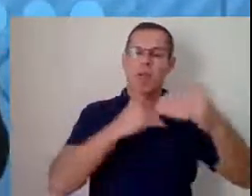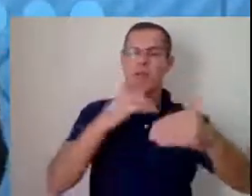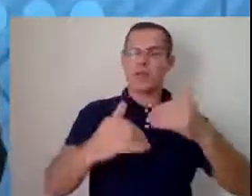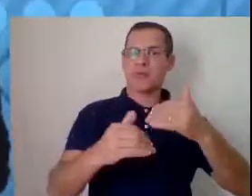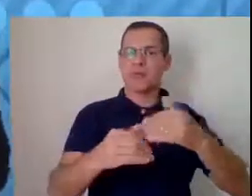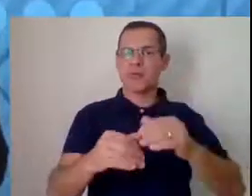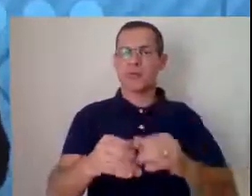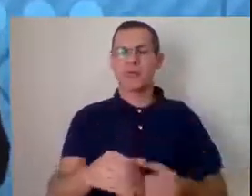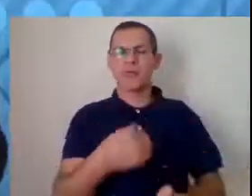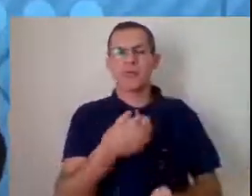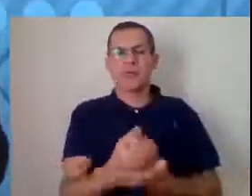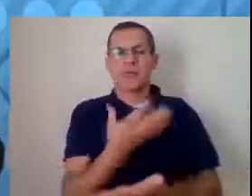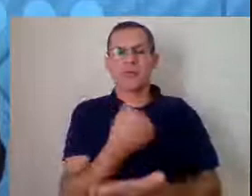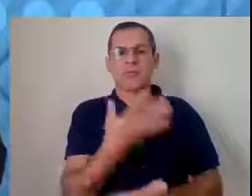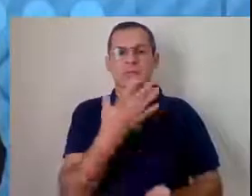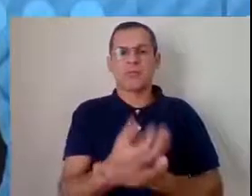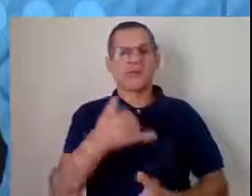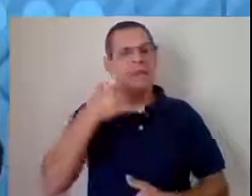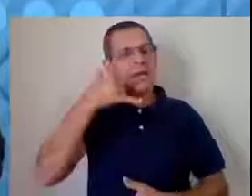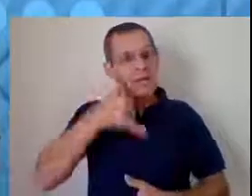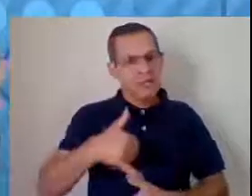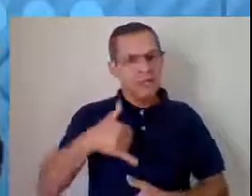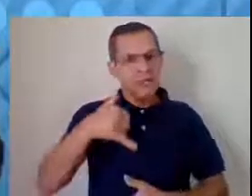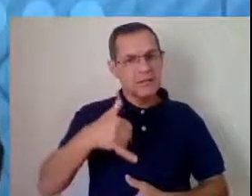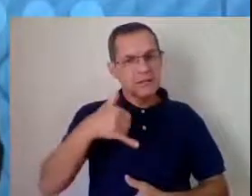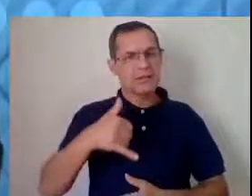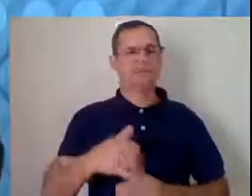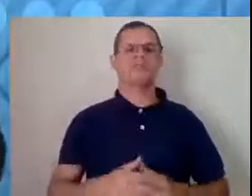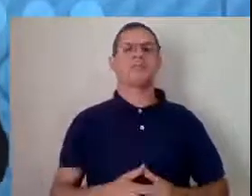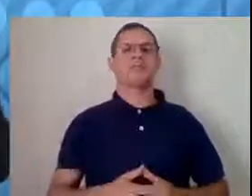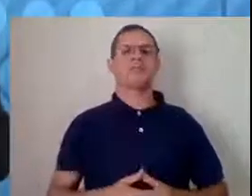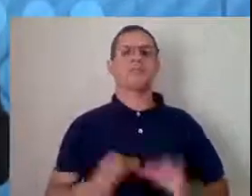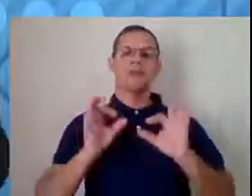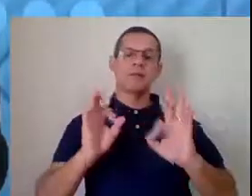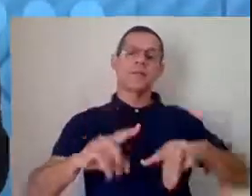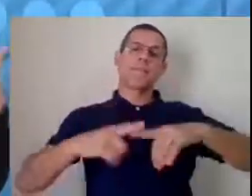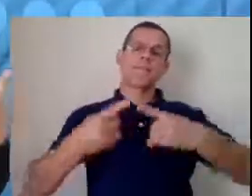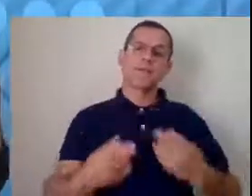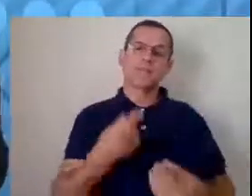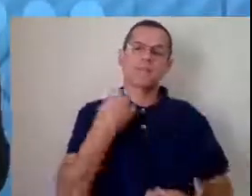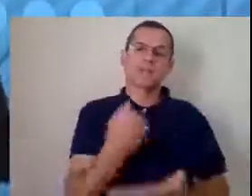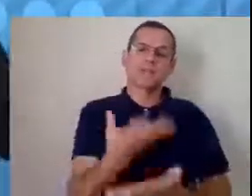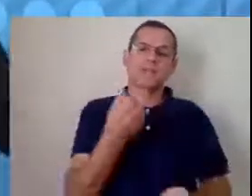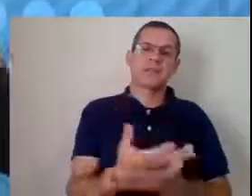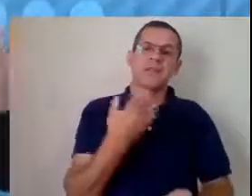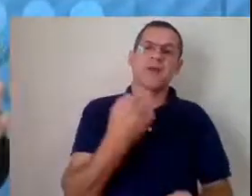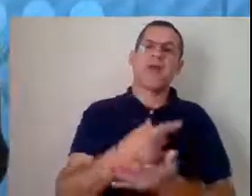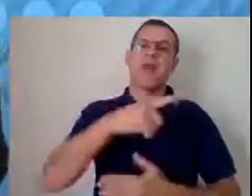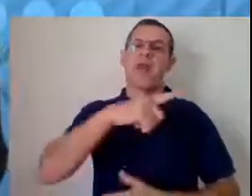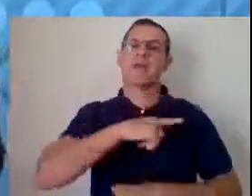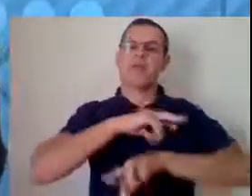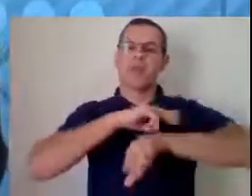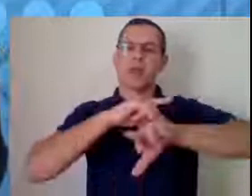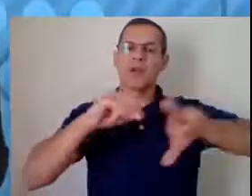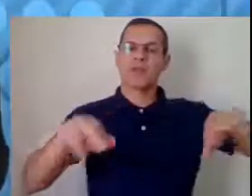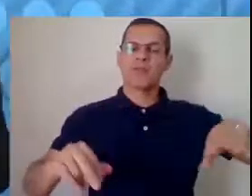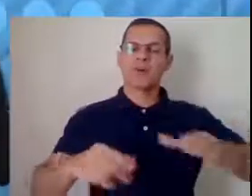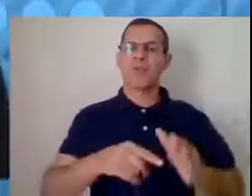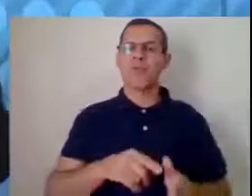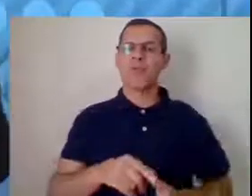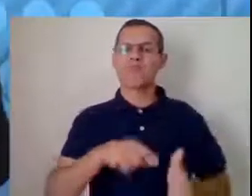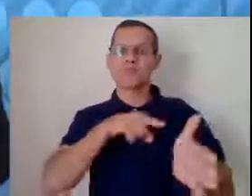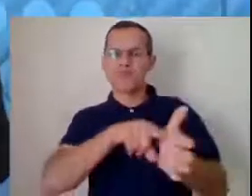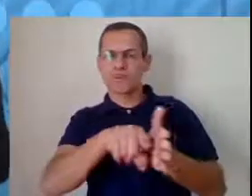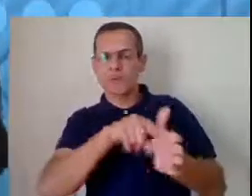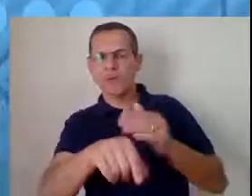um aplicativo para telefone celular. Esse aplicativo, ele tem uma série de questionamentos. Quando